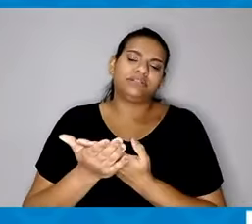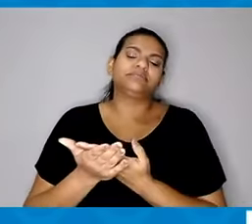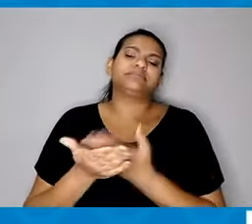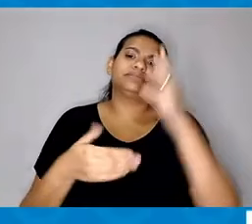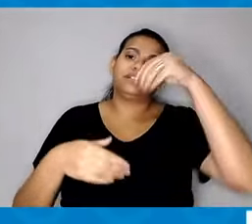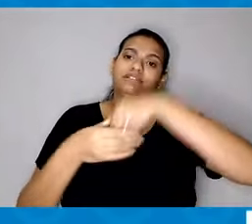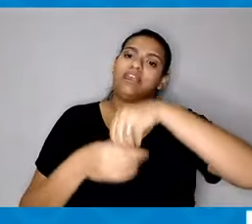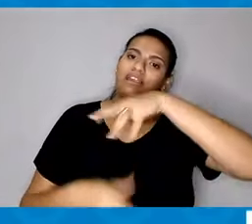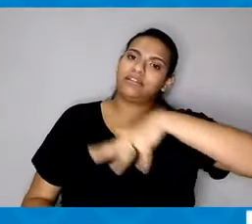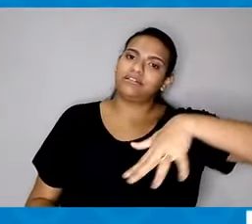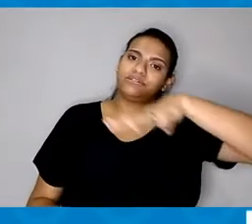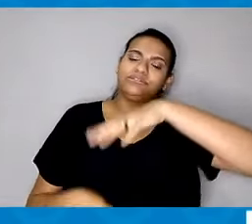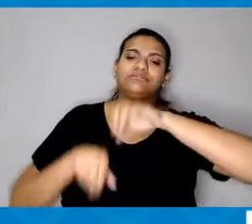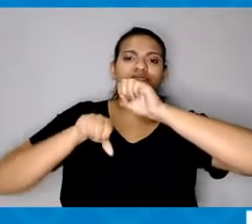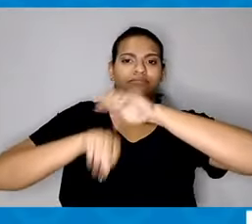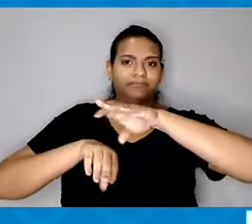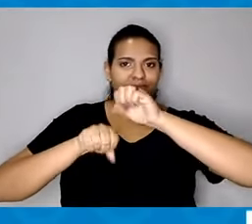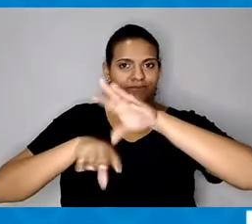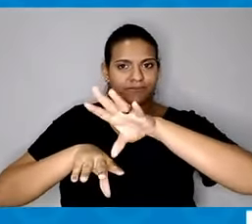ambientes educacionais.